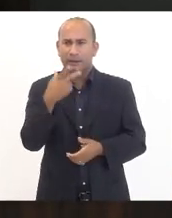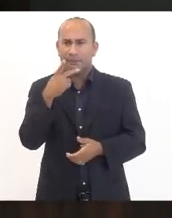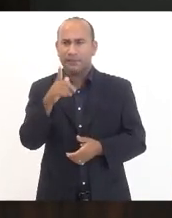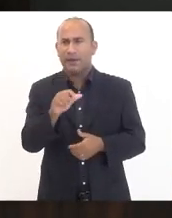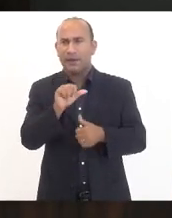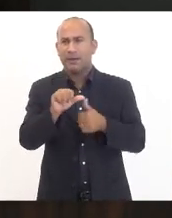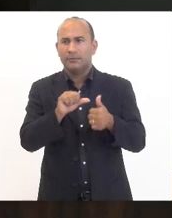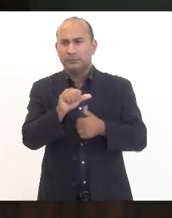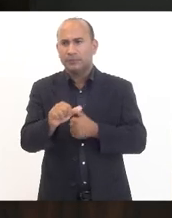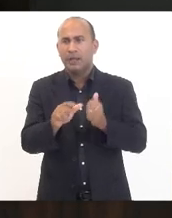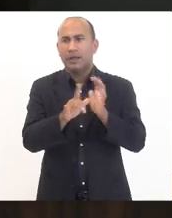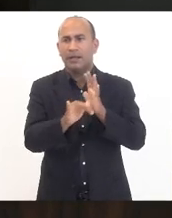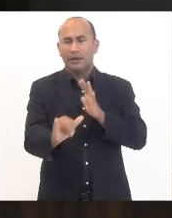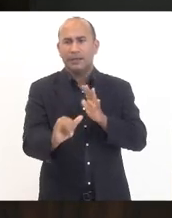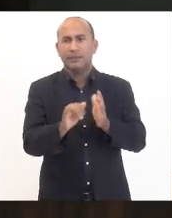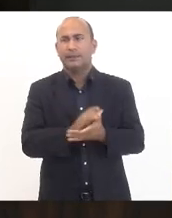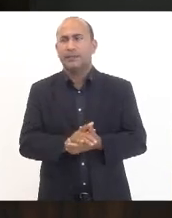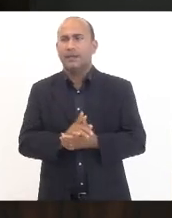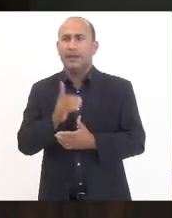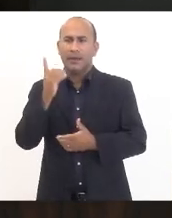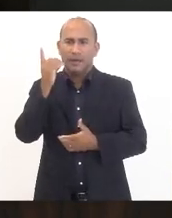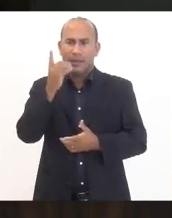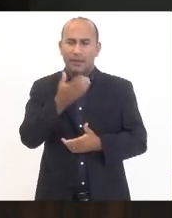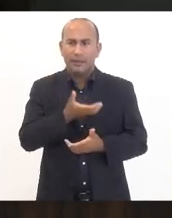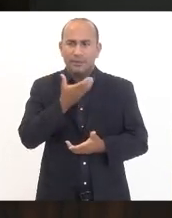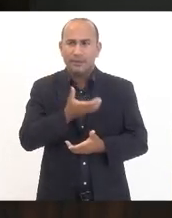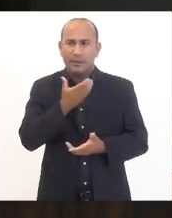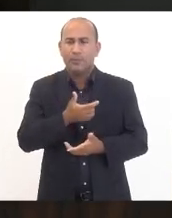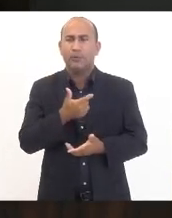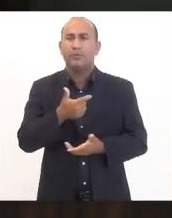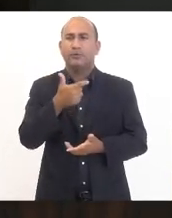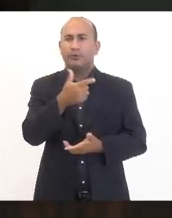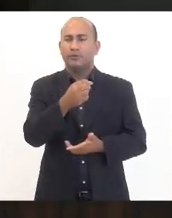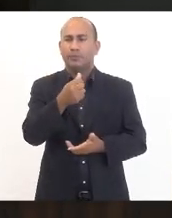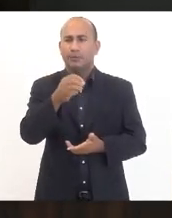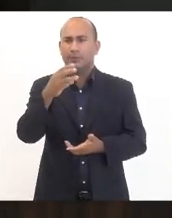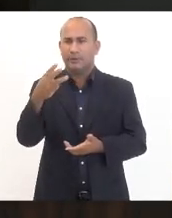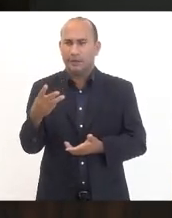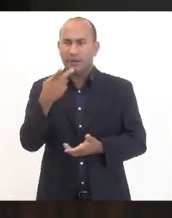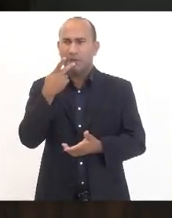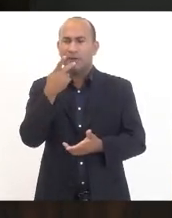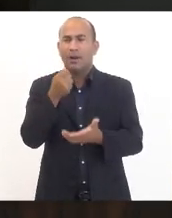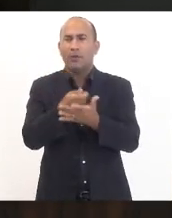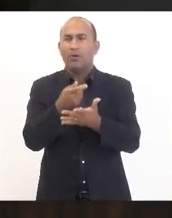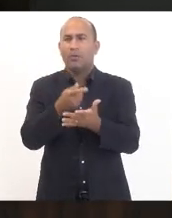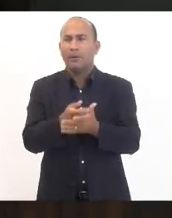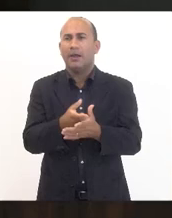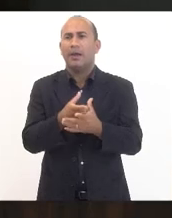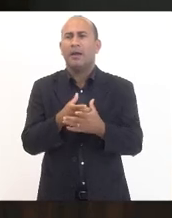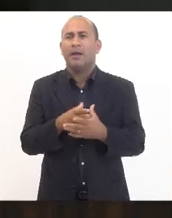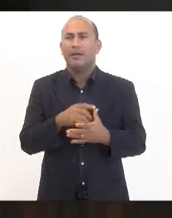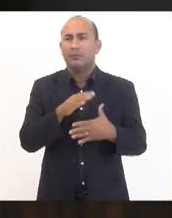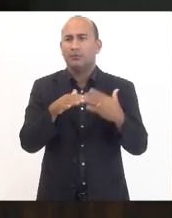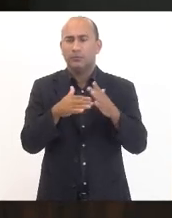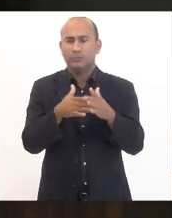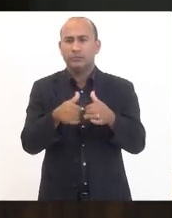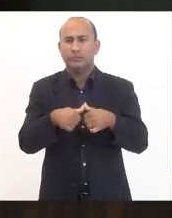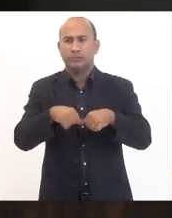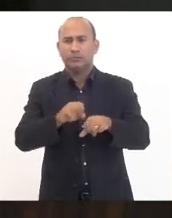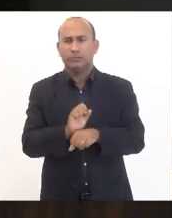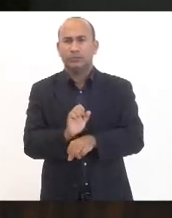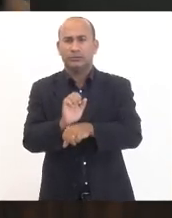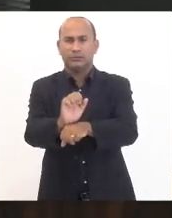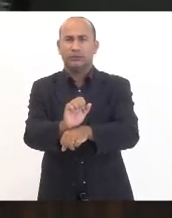estadual 4.247, de 16 de dezembro de 2003, que dispõe sobre a cobrança pela utilização dos recursos hídricos de domínio do Estado do Rio de Janeiro e da